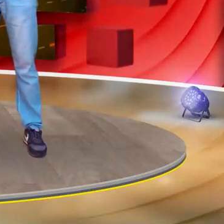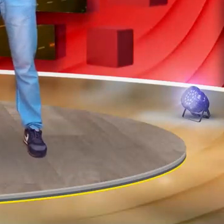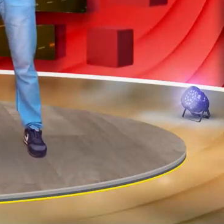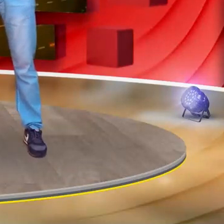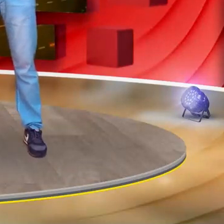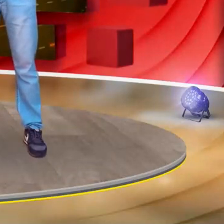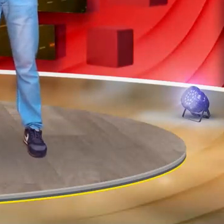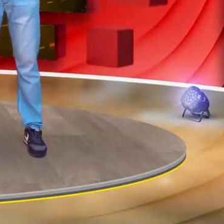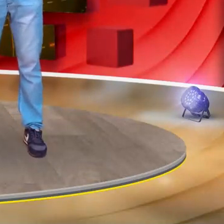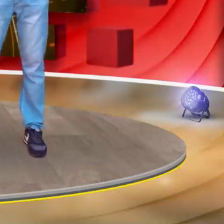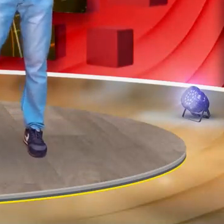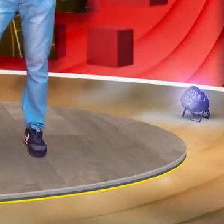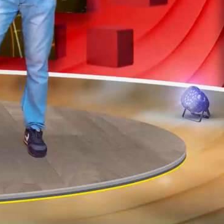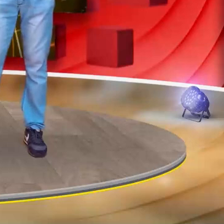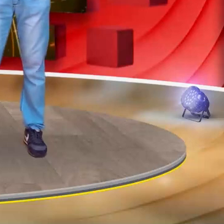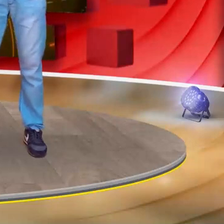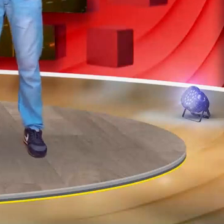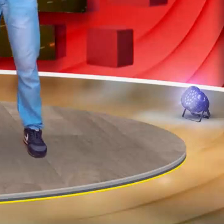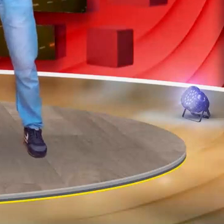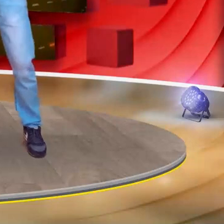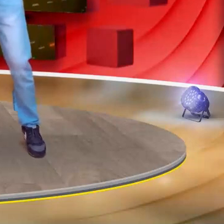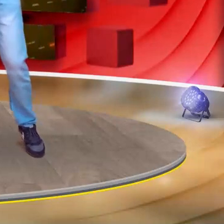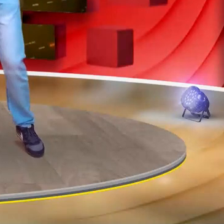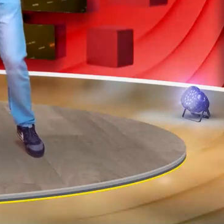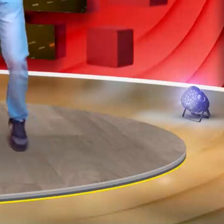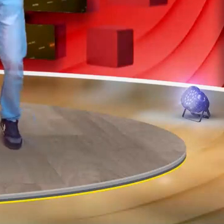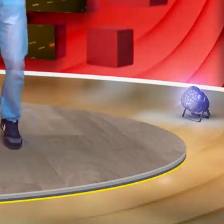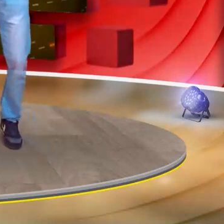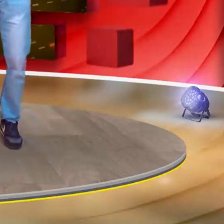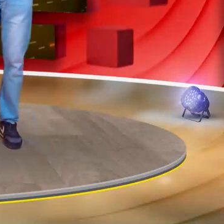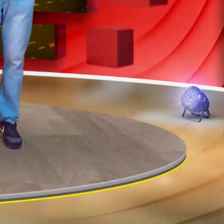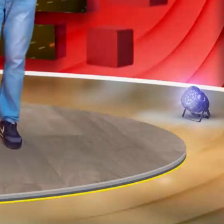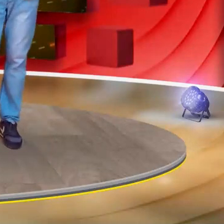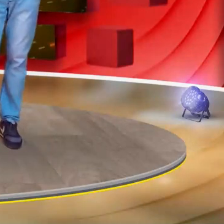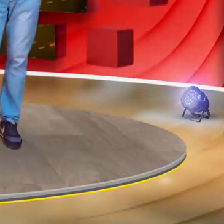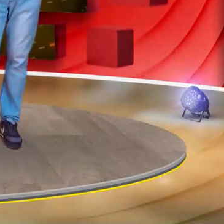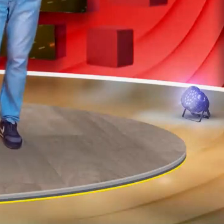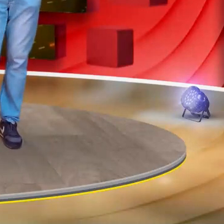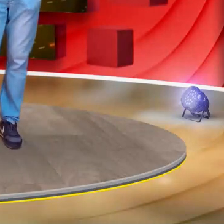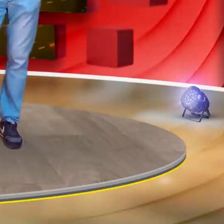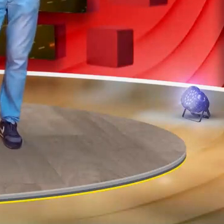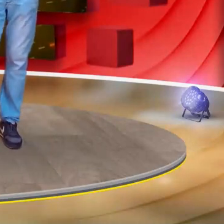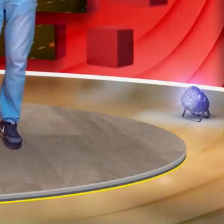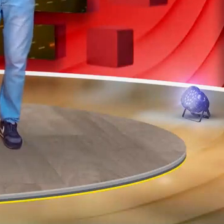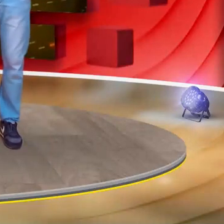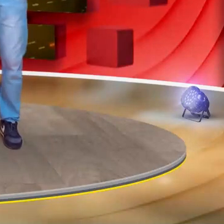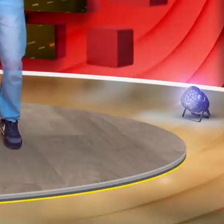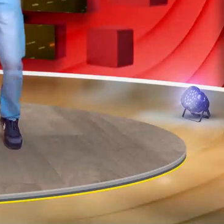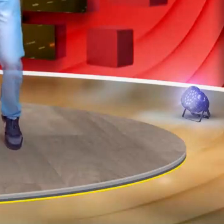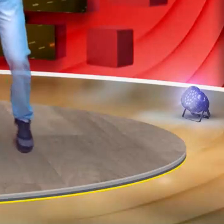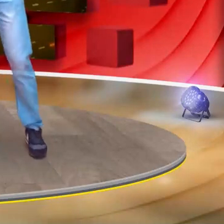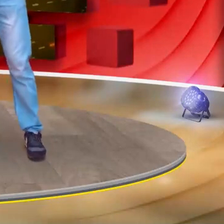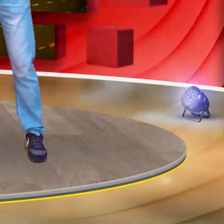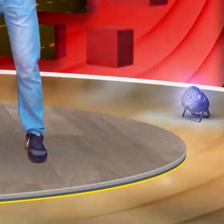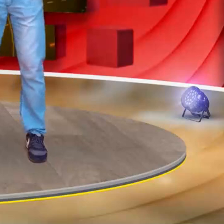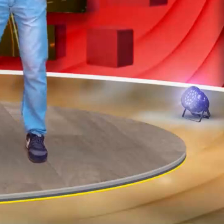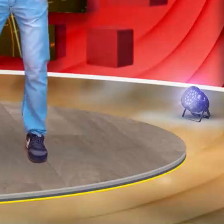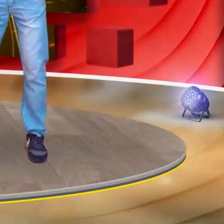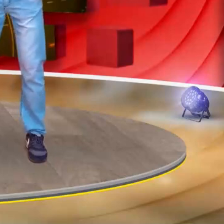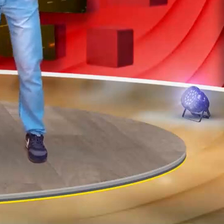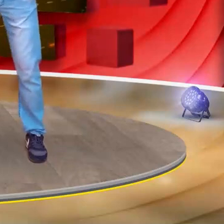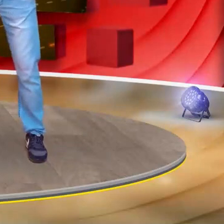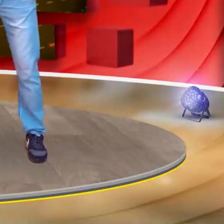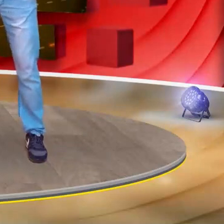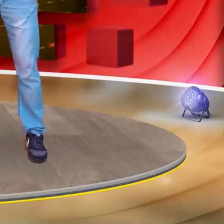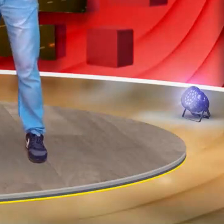nosso coleguinha vem perguntando pra você se você entendeu sobre função logarítmica e a gente vai